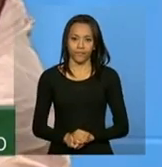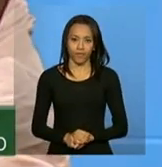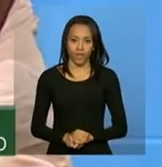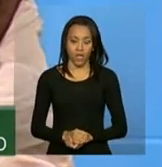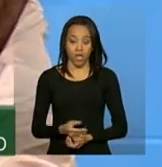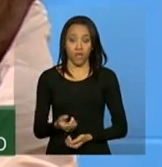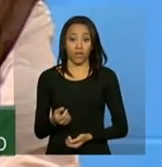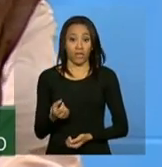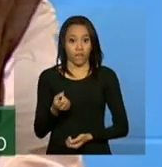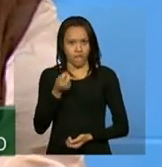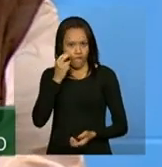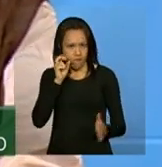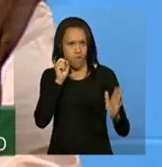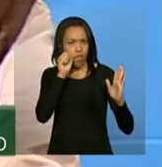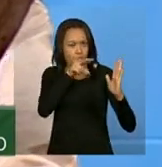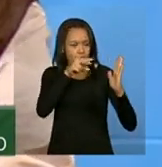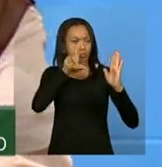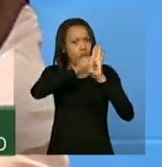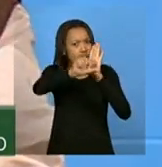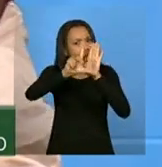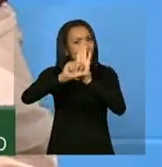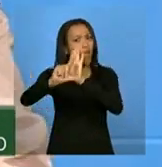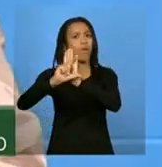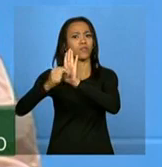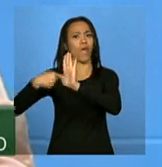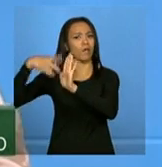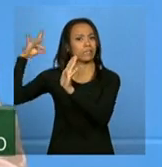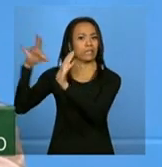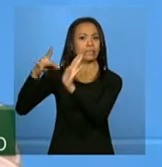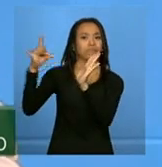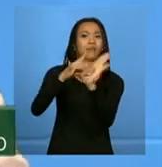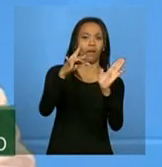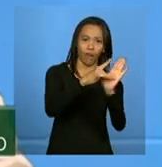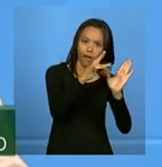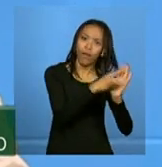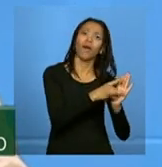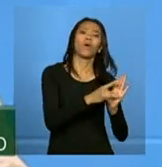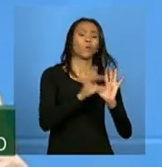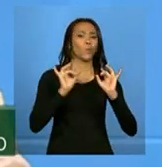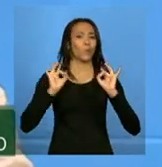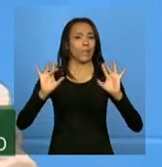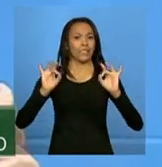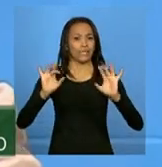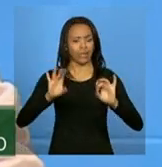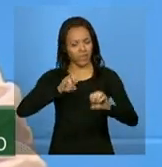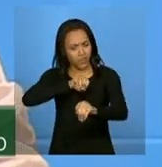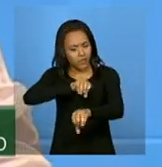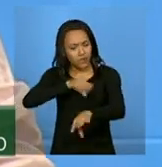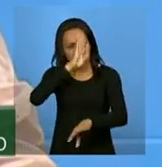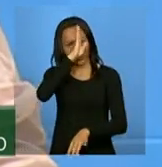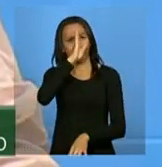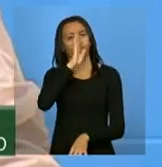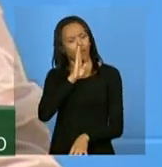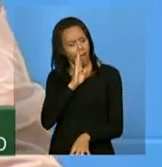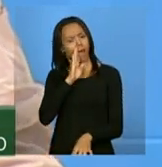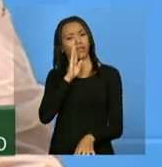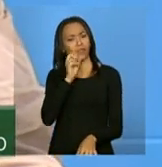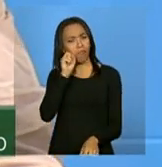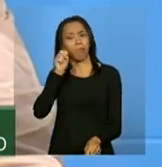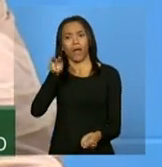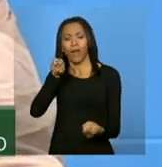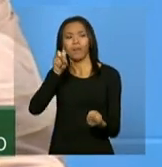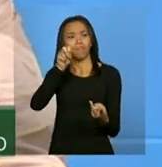Vemos que leis existem, estão sendo aplicadas. Vemos que existe qualidade de educação gratuita